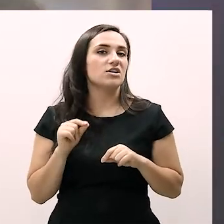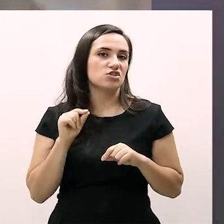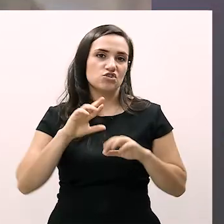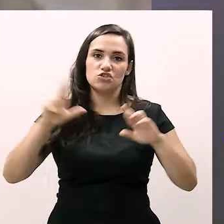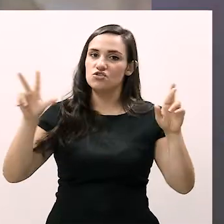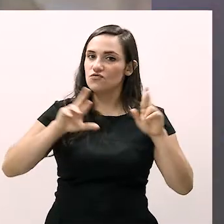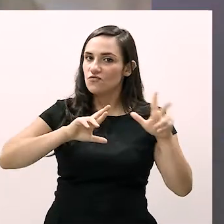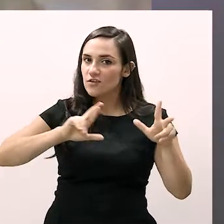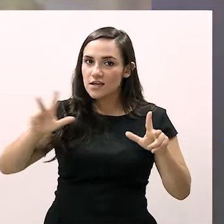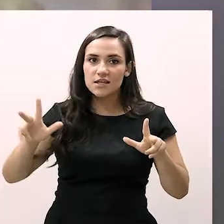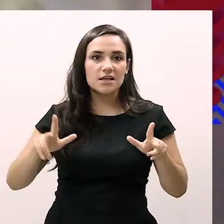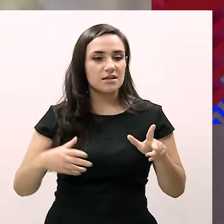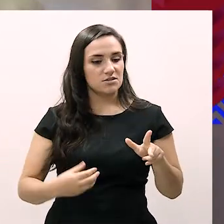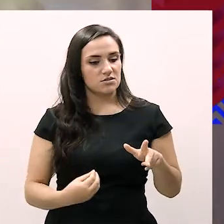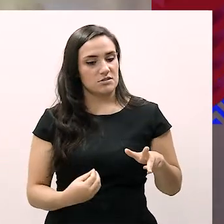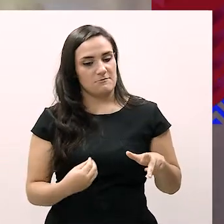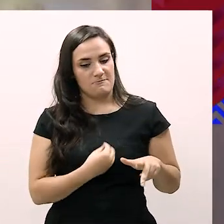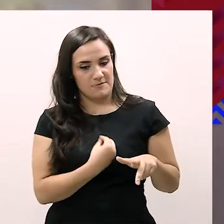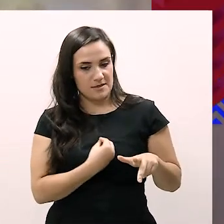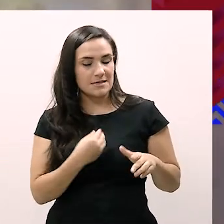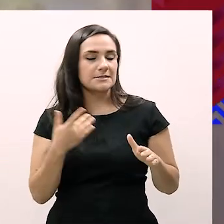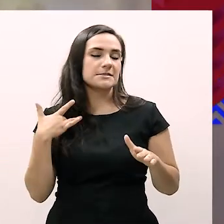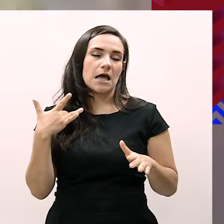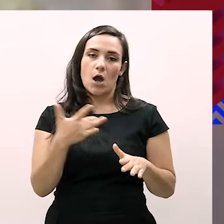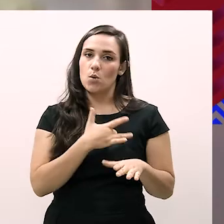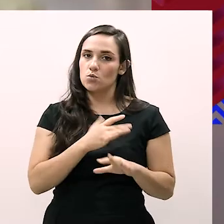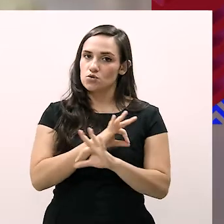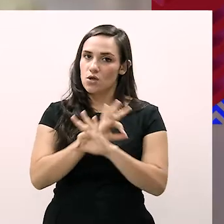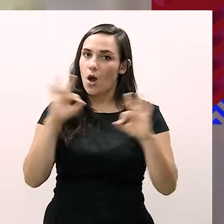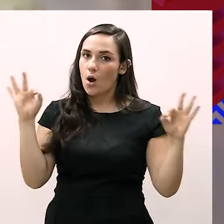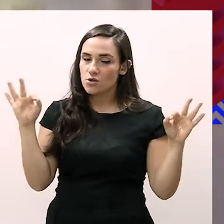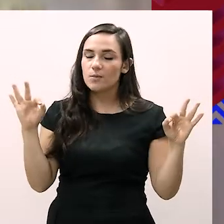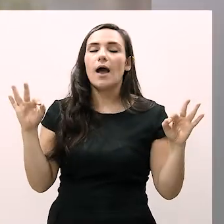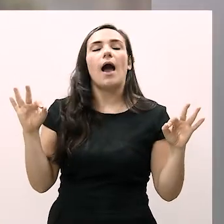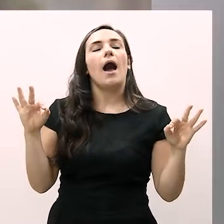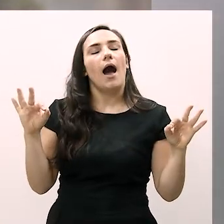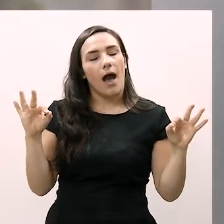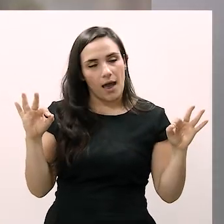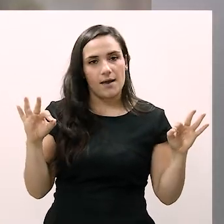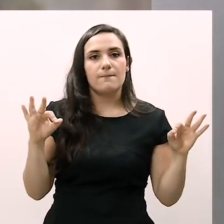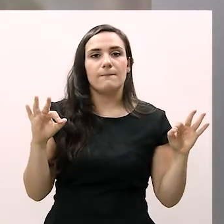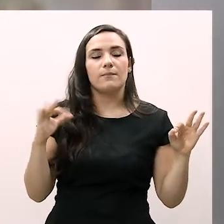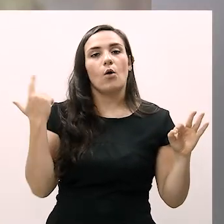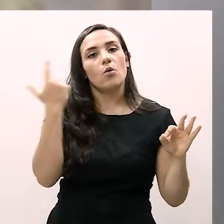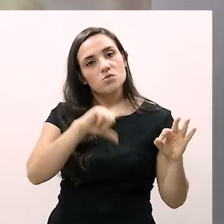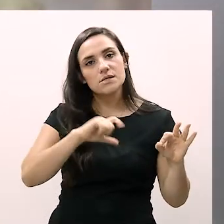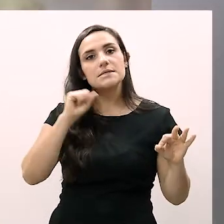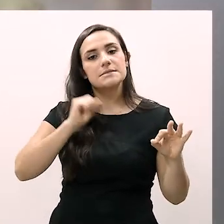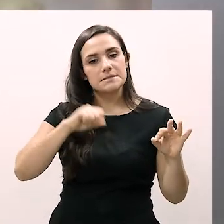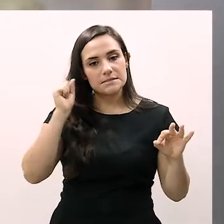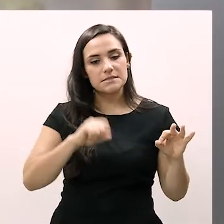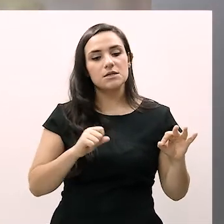novos hábitos saudáveis, para que ele se mantenha magro